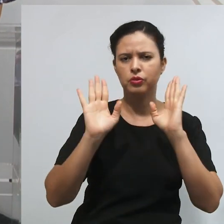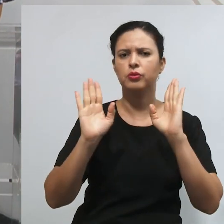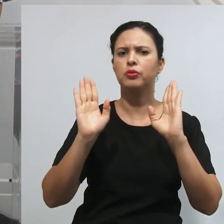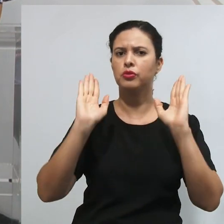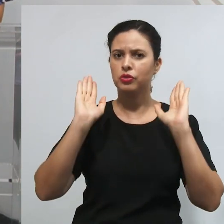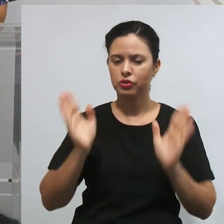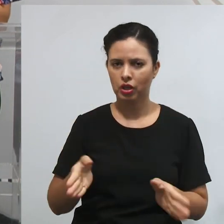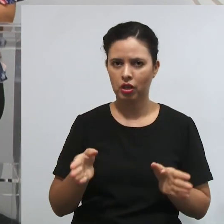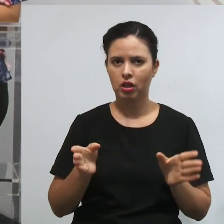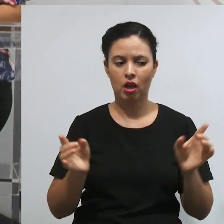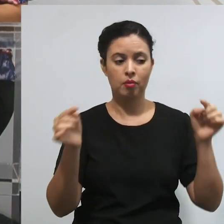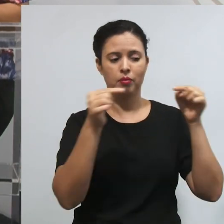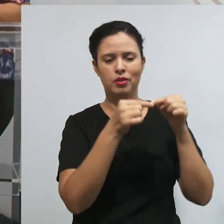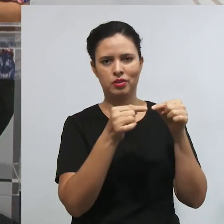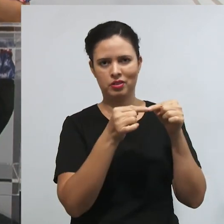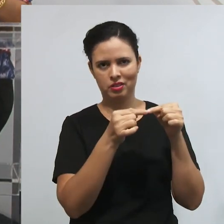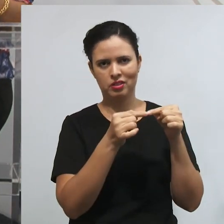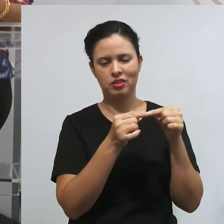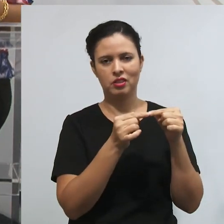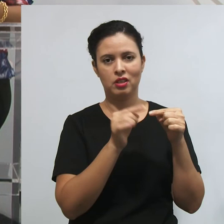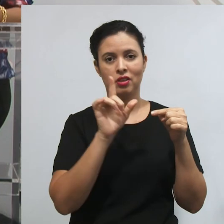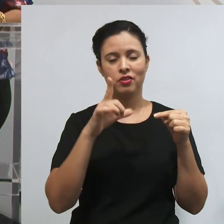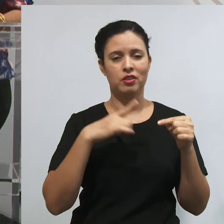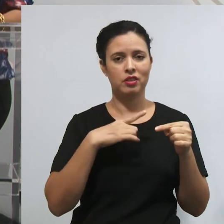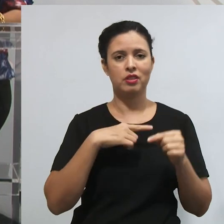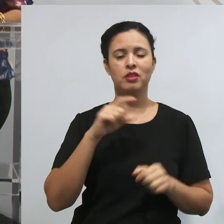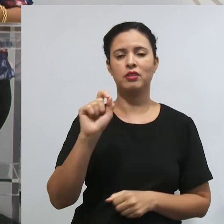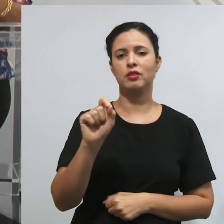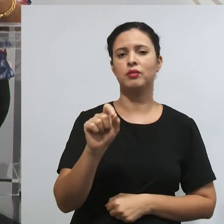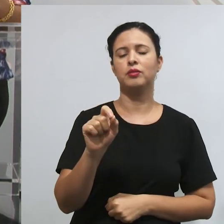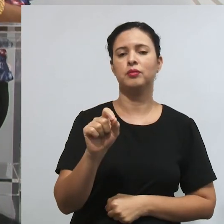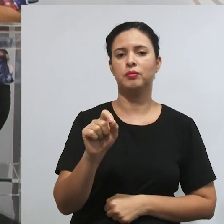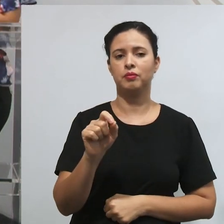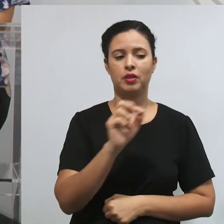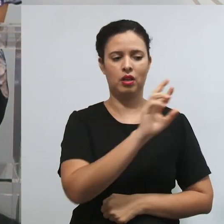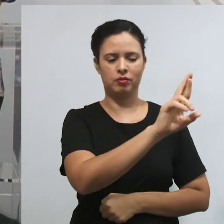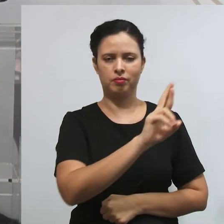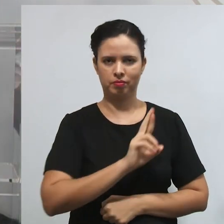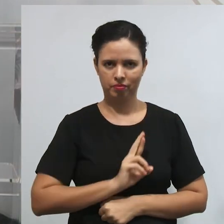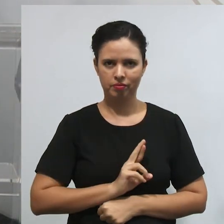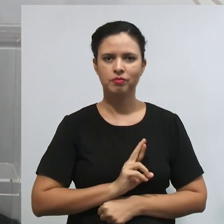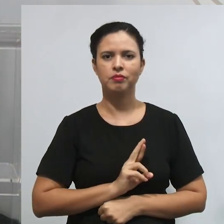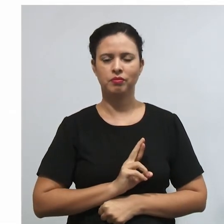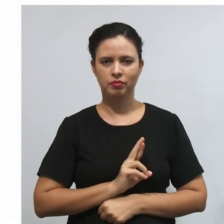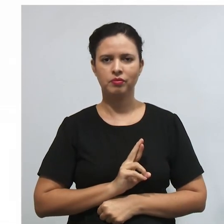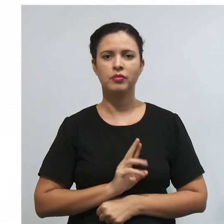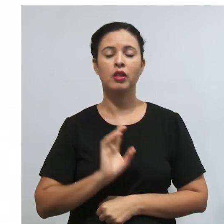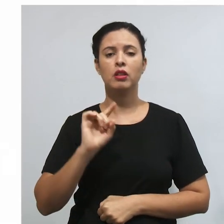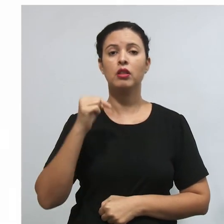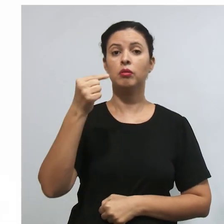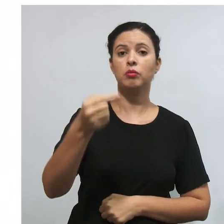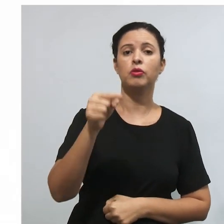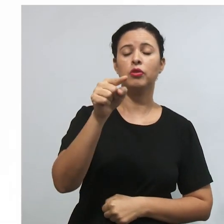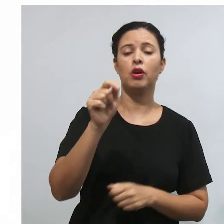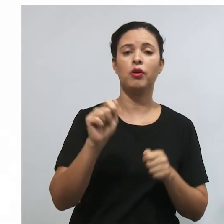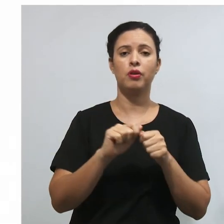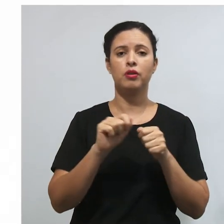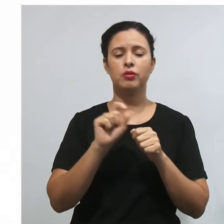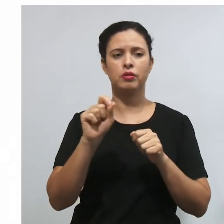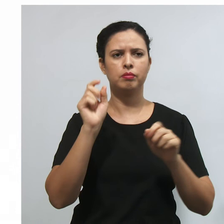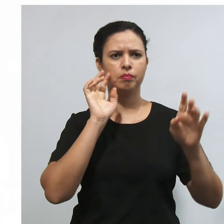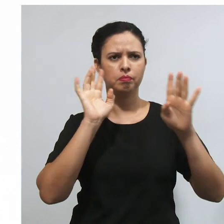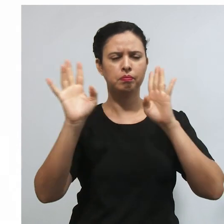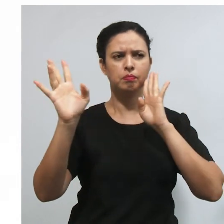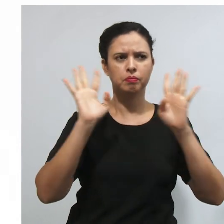você aplicou, você vai ter uma determinada resposta, né? Aí depois você vai fazer o quê? A